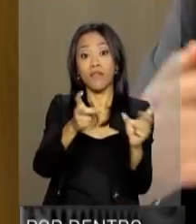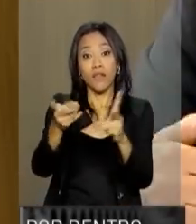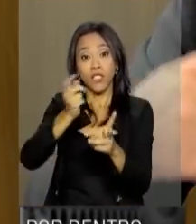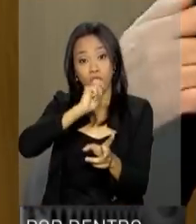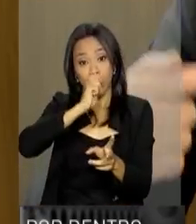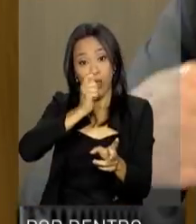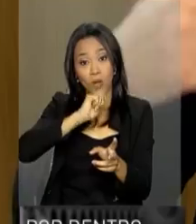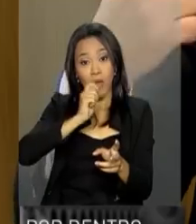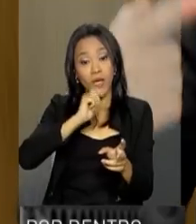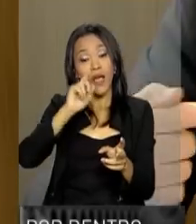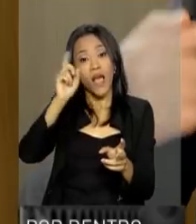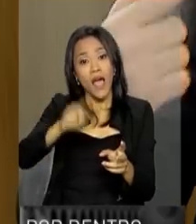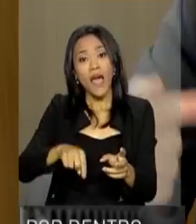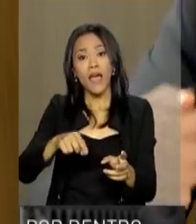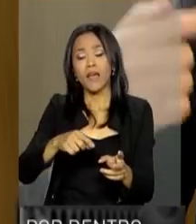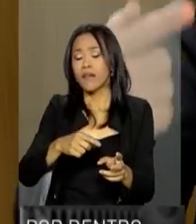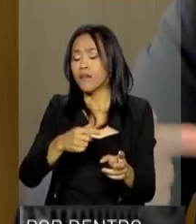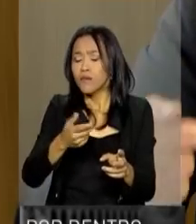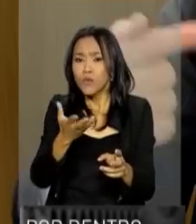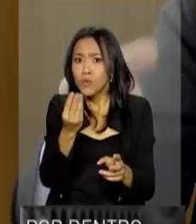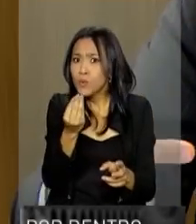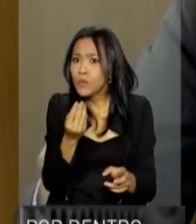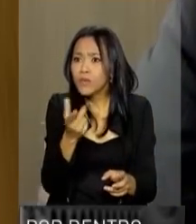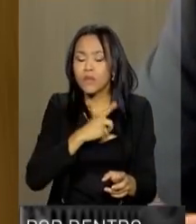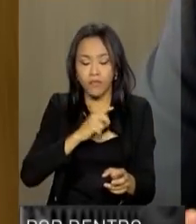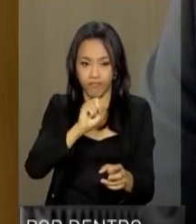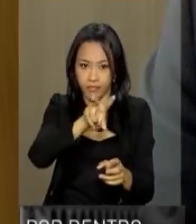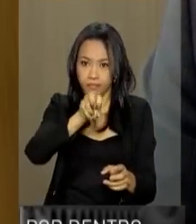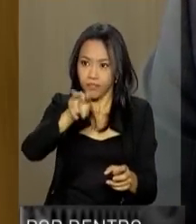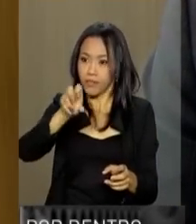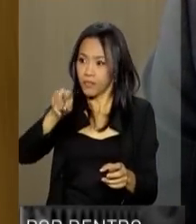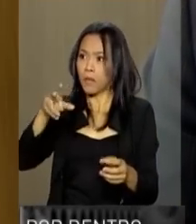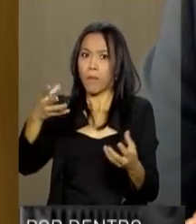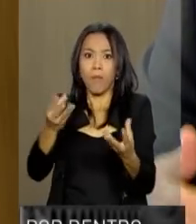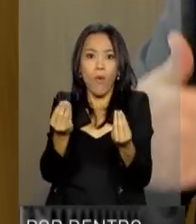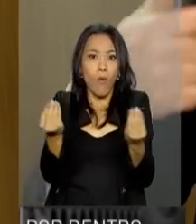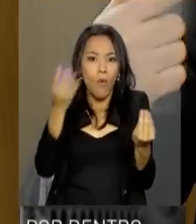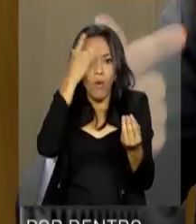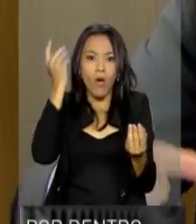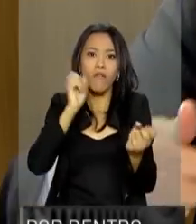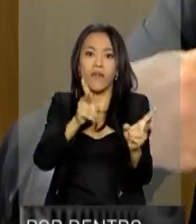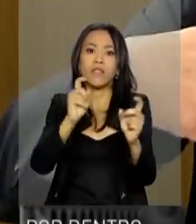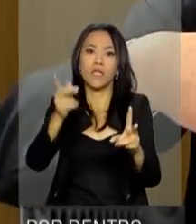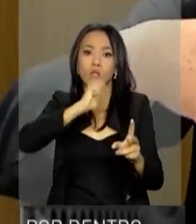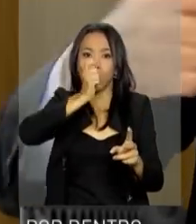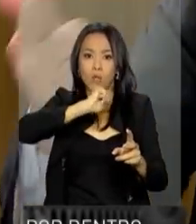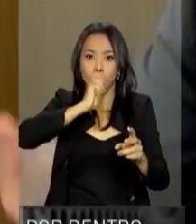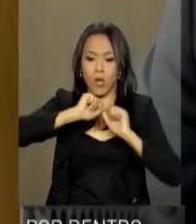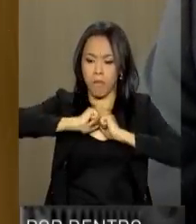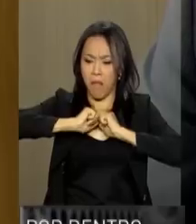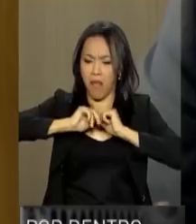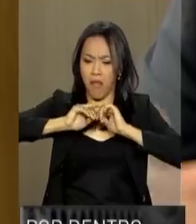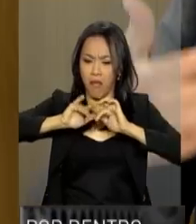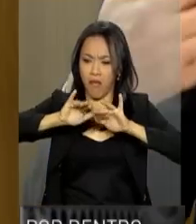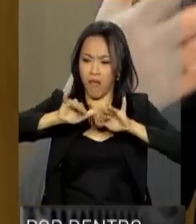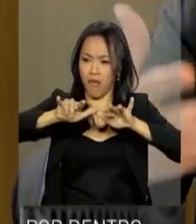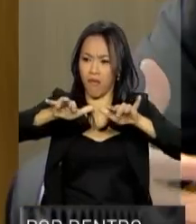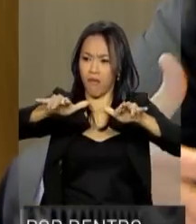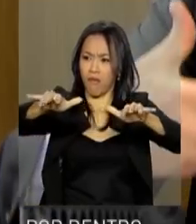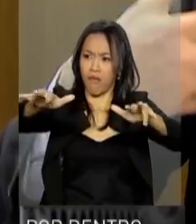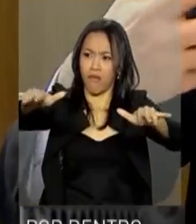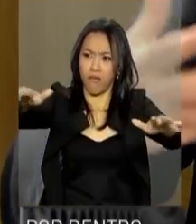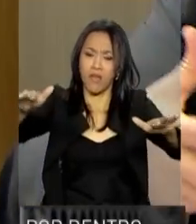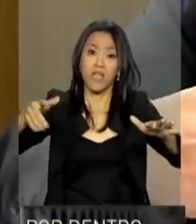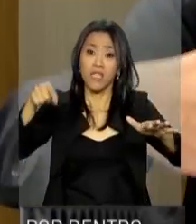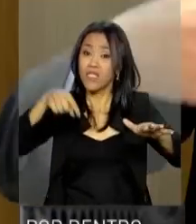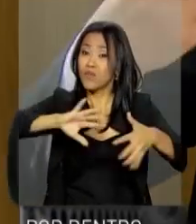nunca teve tanta gente vendendo drogas na rua como tem agora é essa epidemia que destrói a nossa juventude ela tá